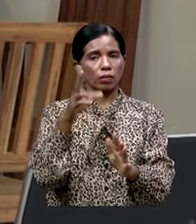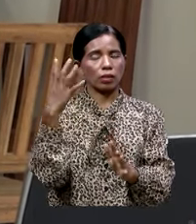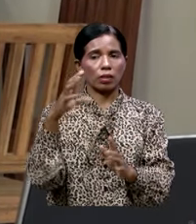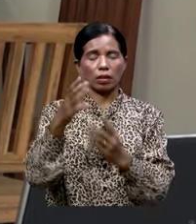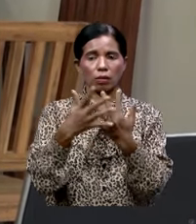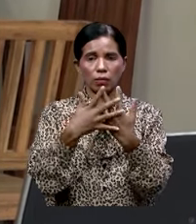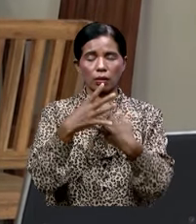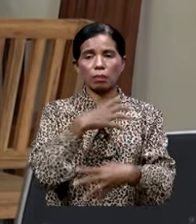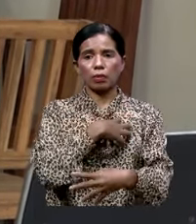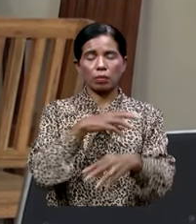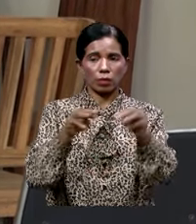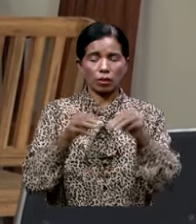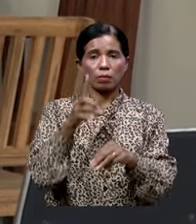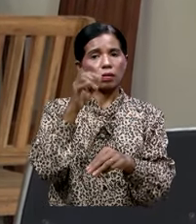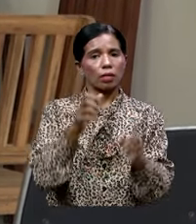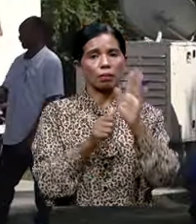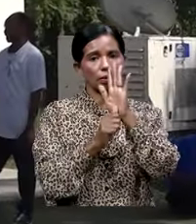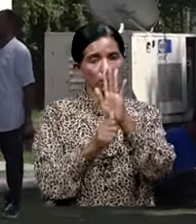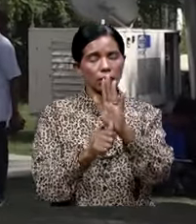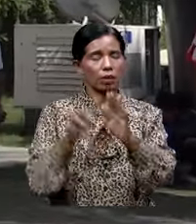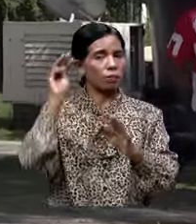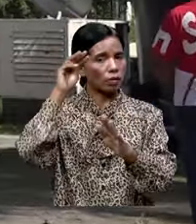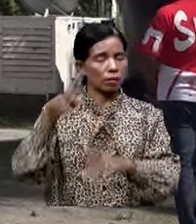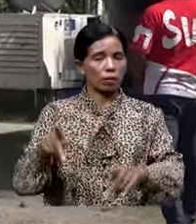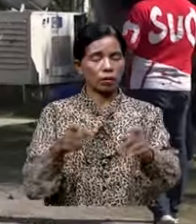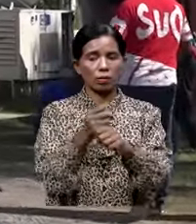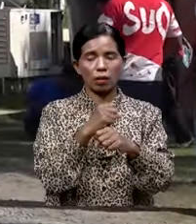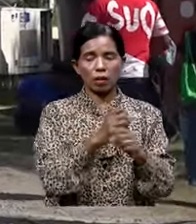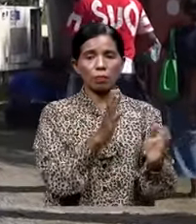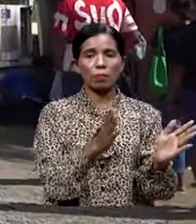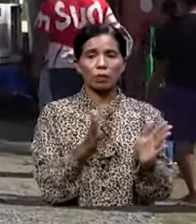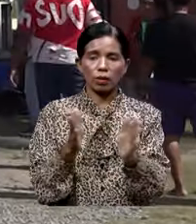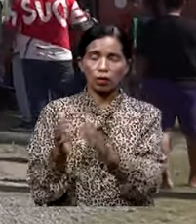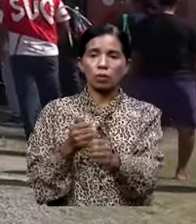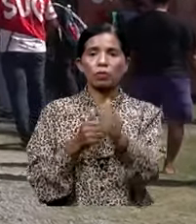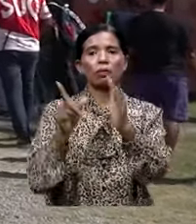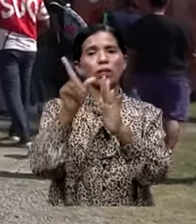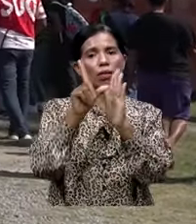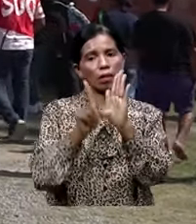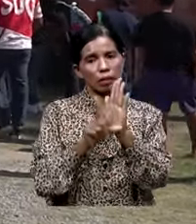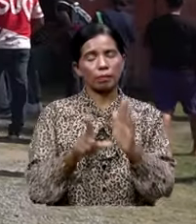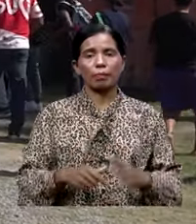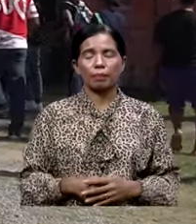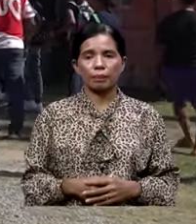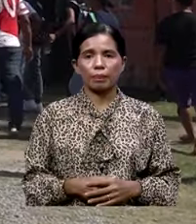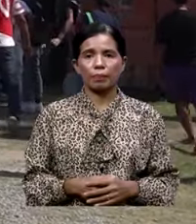município de Linha, Boloca apresenta para o Ministério Público, onde há o processo de lei. João Carlos Rafael dos Reis, GMN.